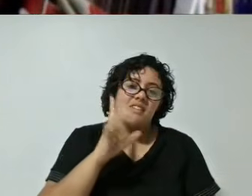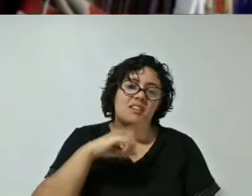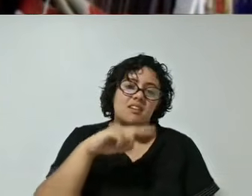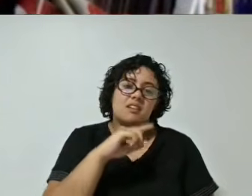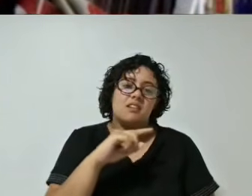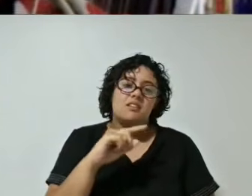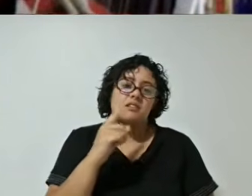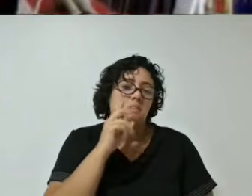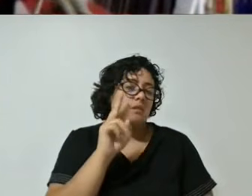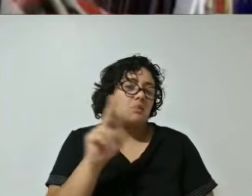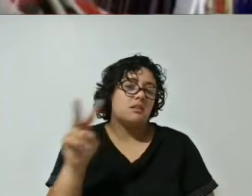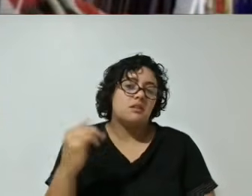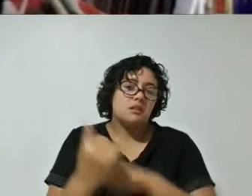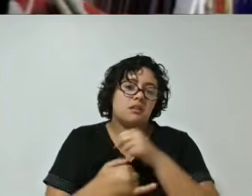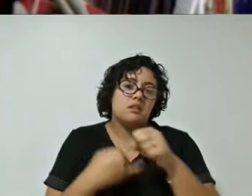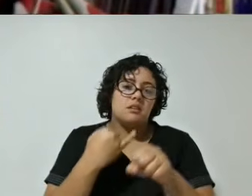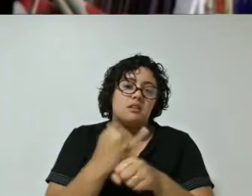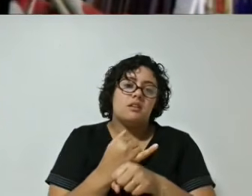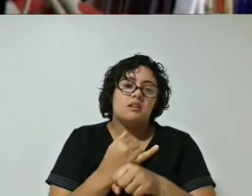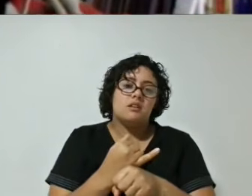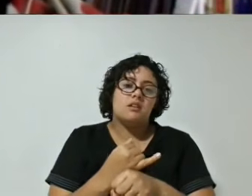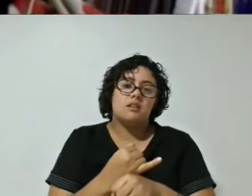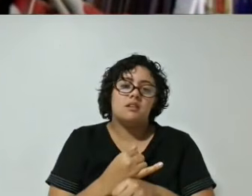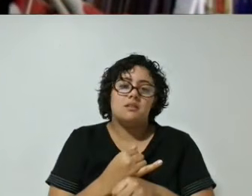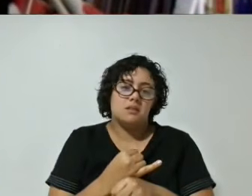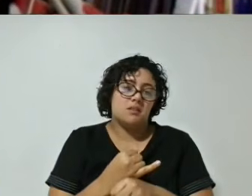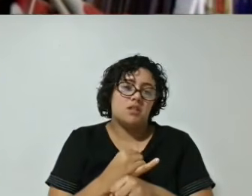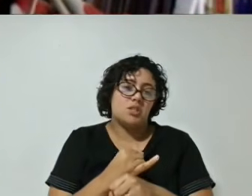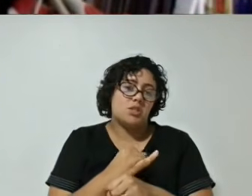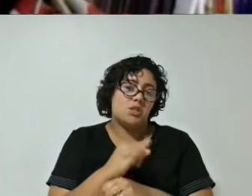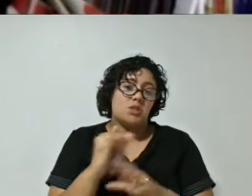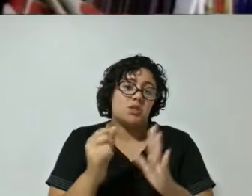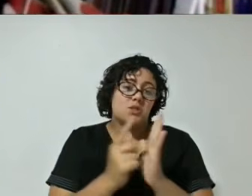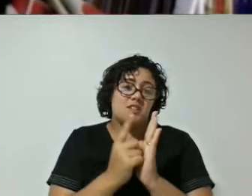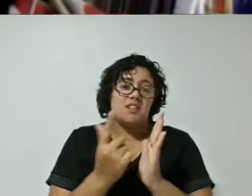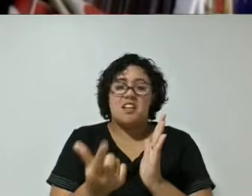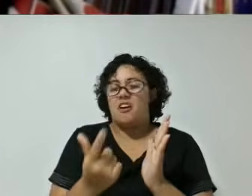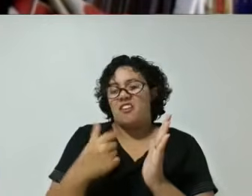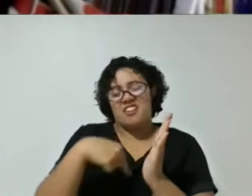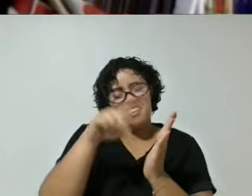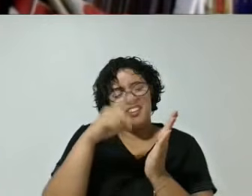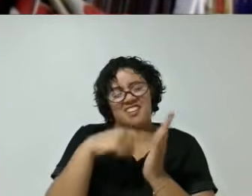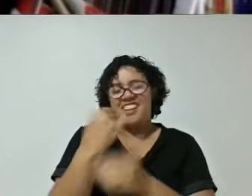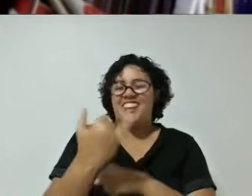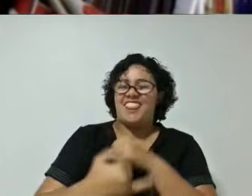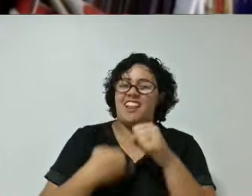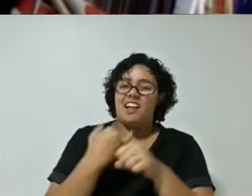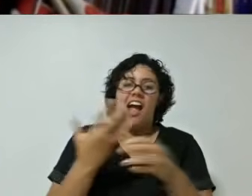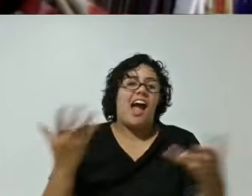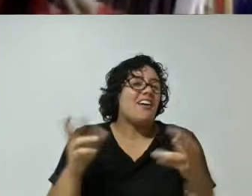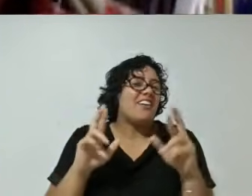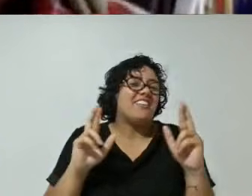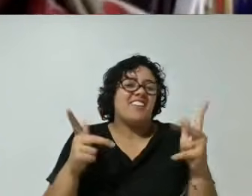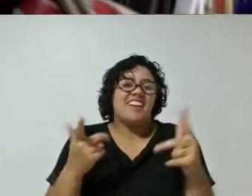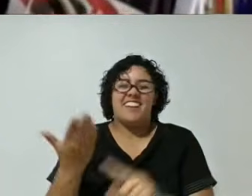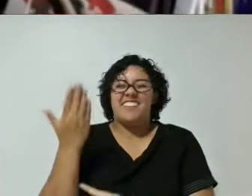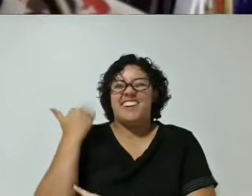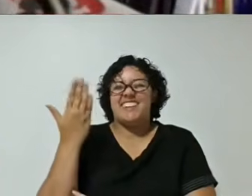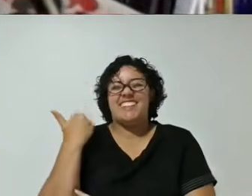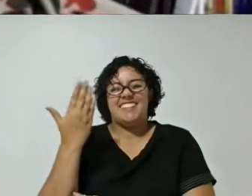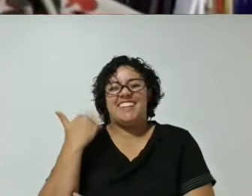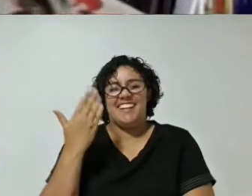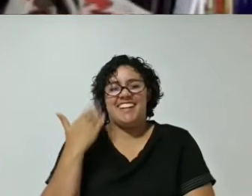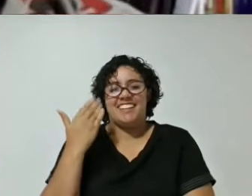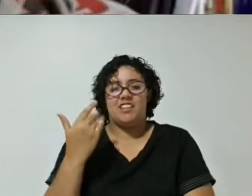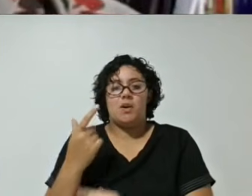internet, só jornal virtual, mas era bacana ver o pessoal lá lendo de manhã, né? Tinha uns que chegavam cedo, né?